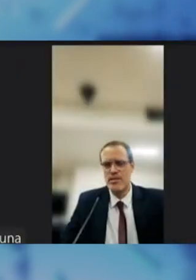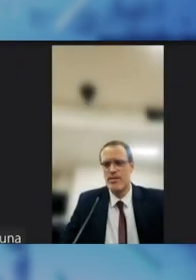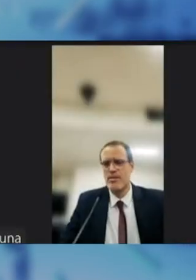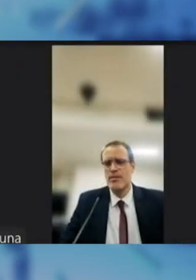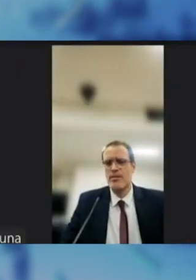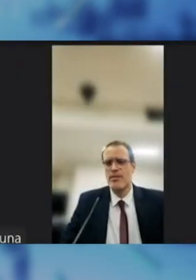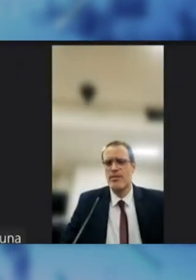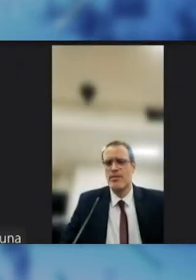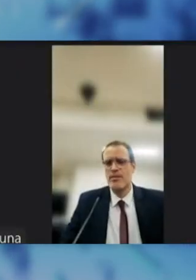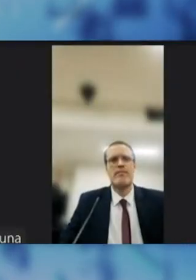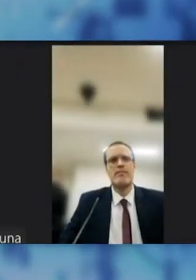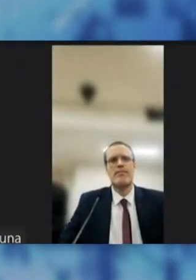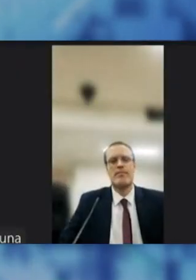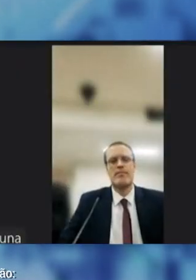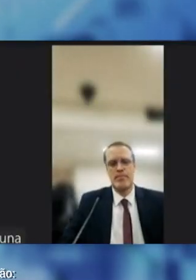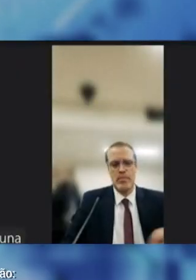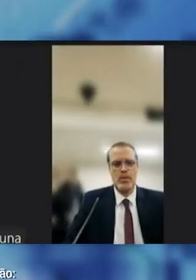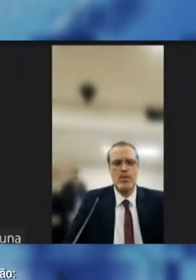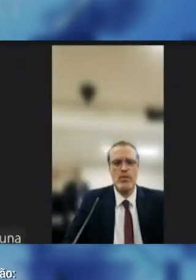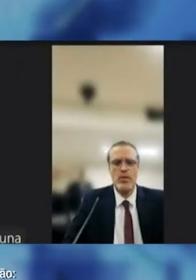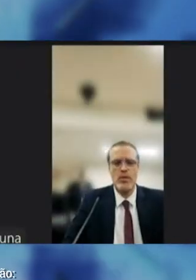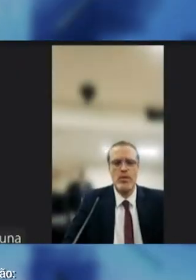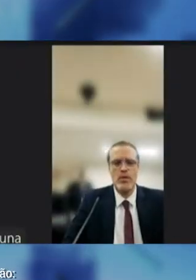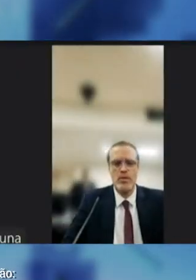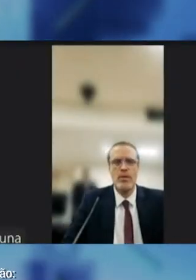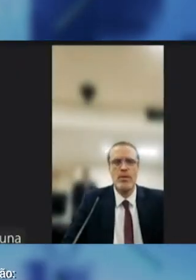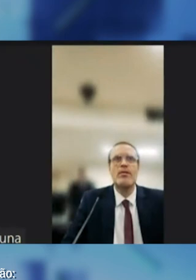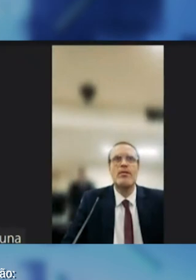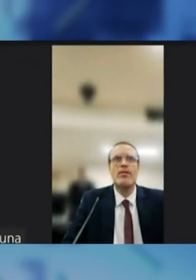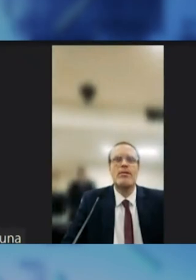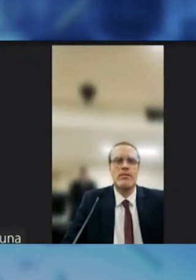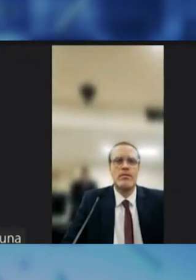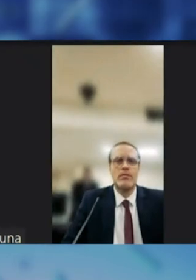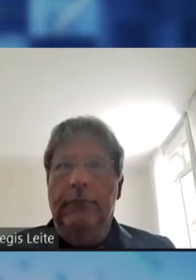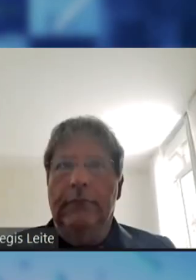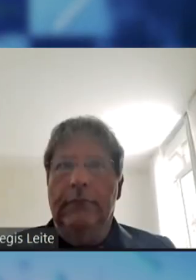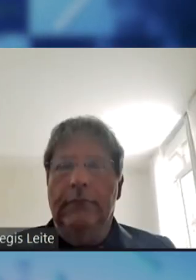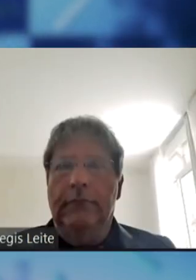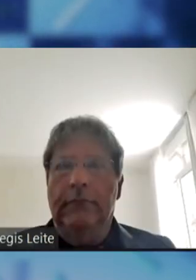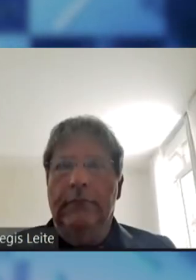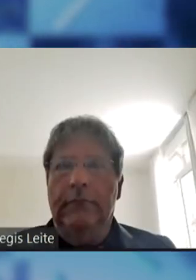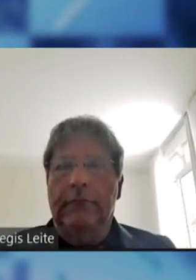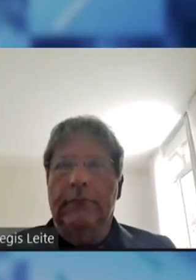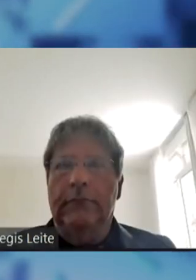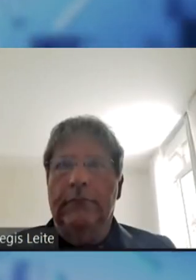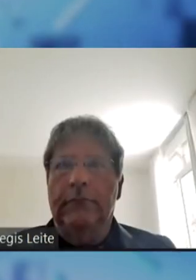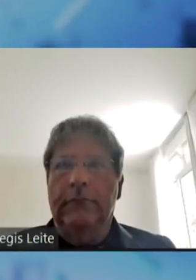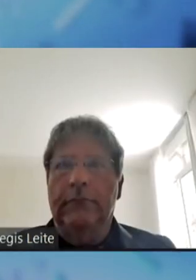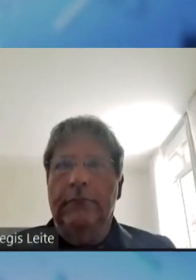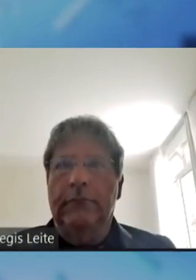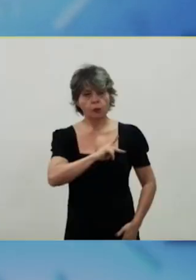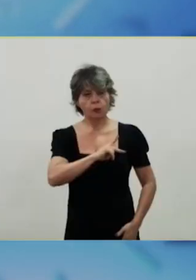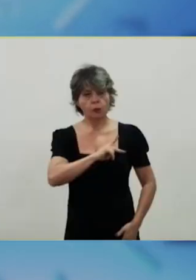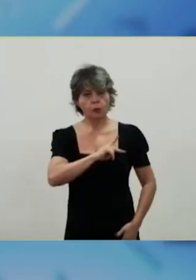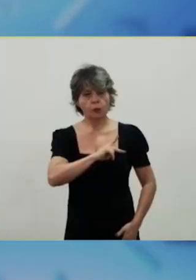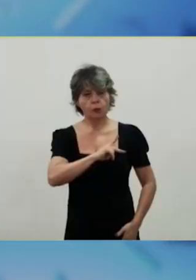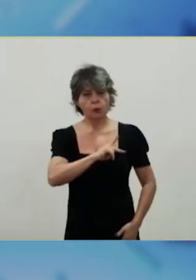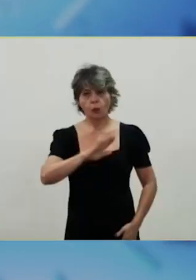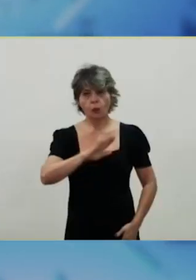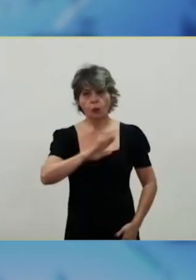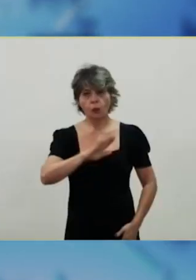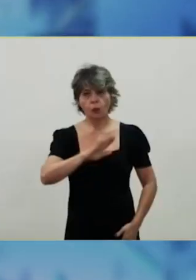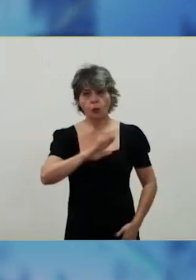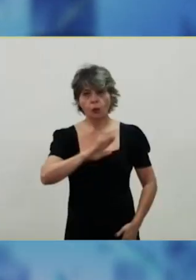Amaral e Flávio Luna Em substituição ao Conselheiro Fabrício mota e o procurador de contas rges Gonçalves Leite a